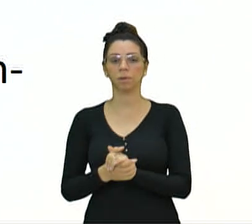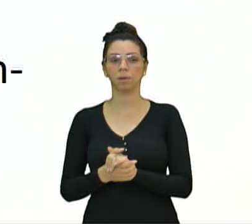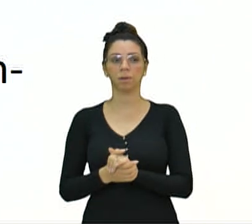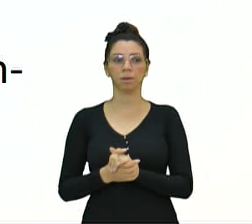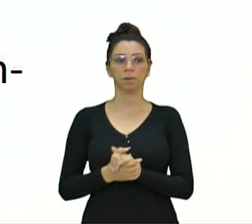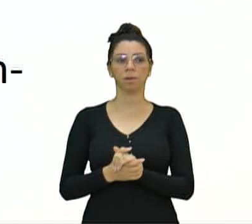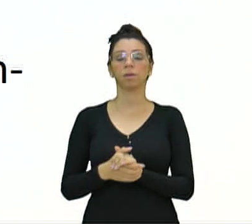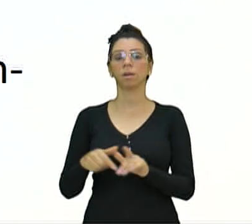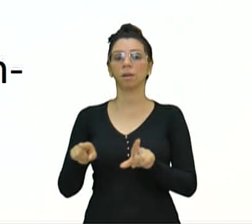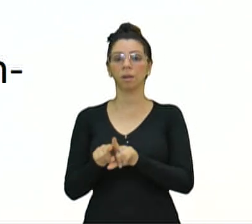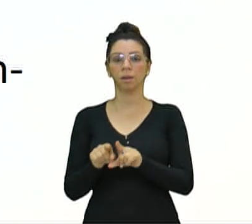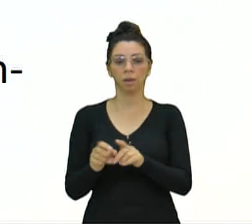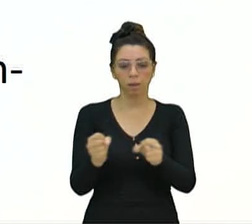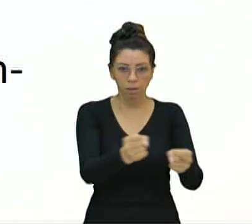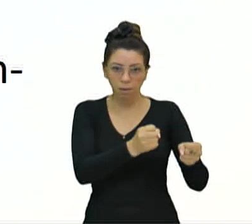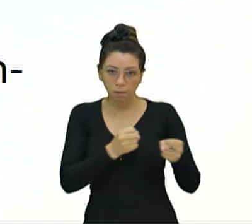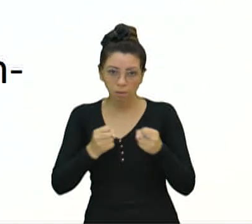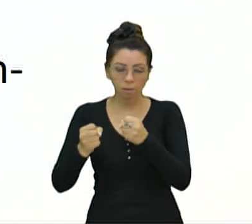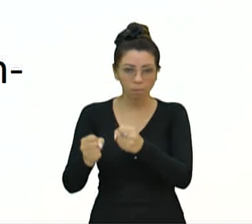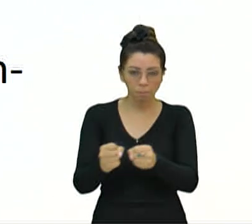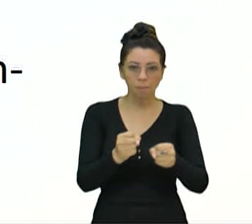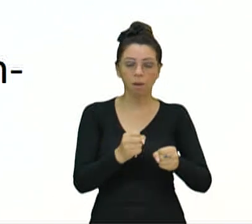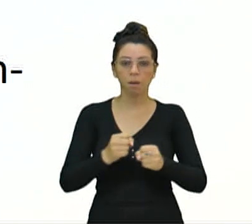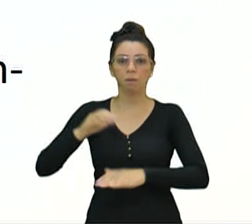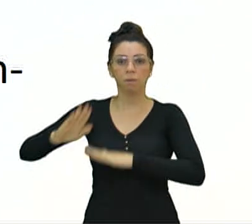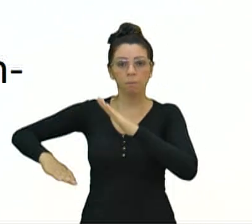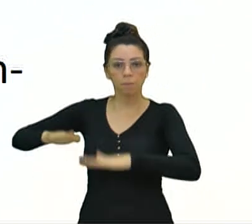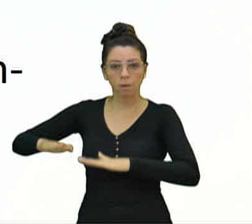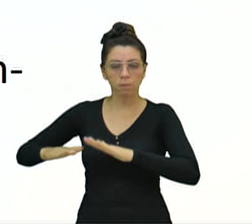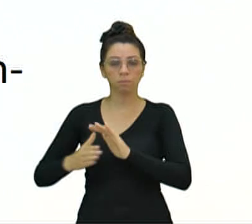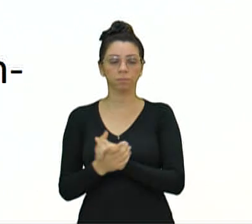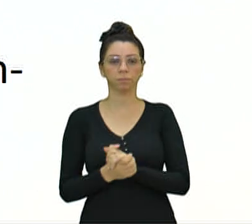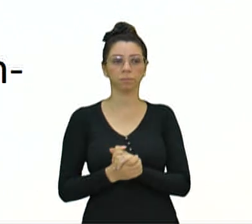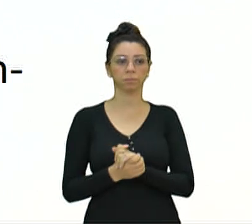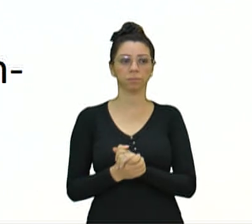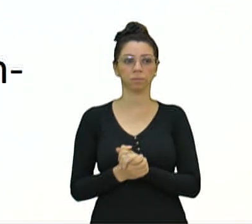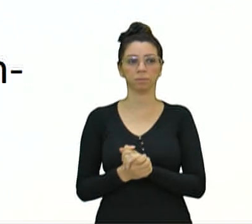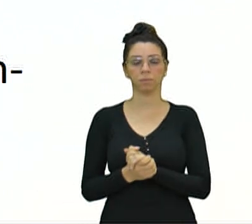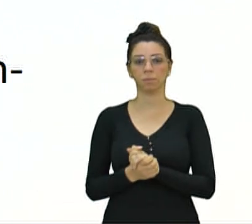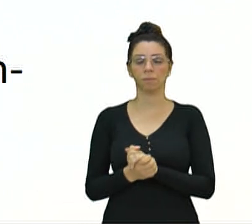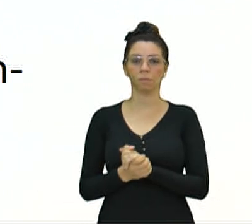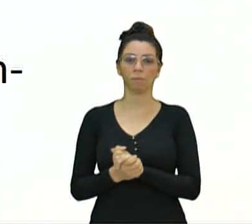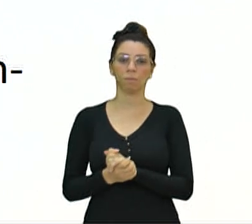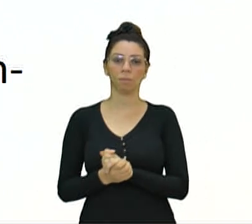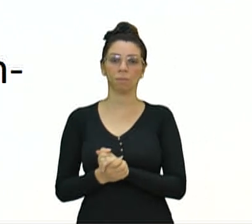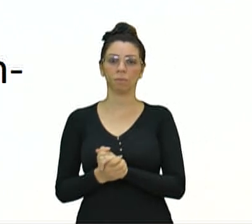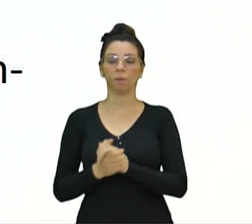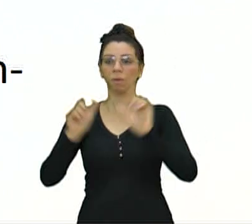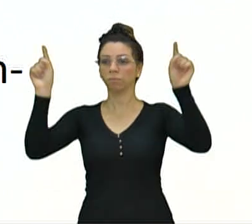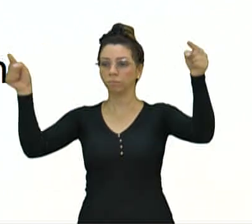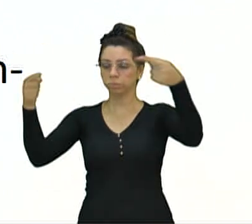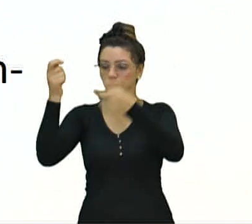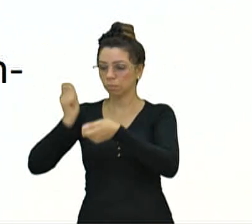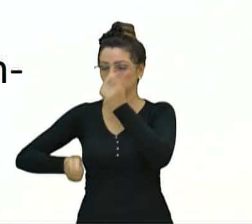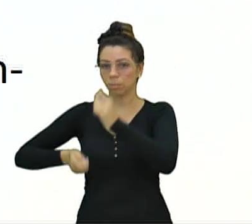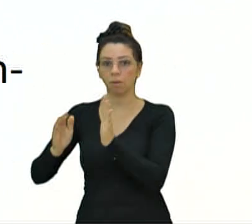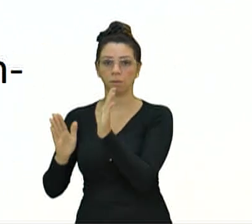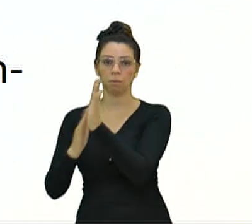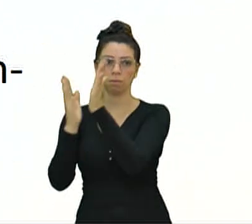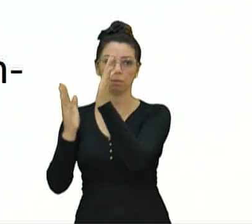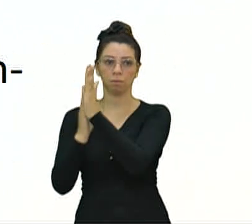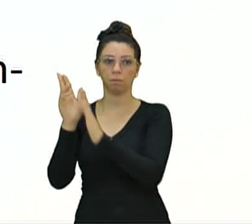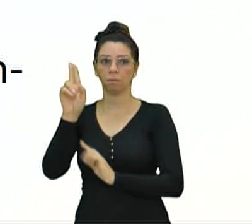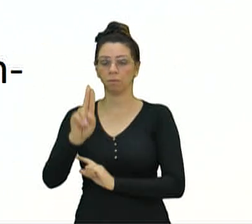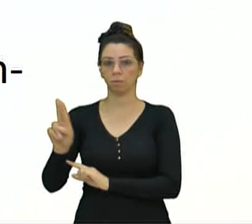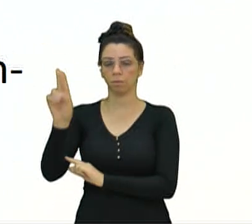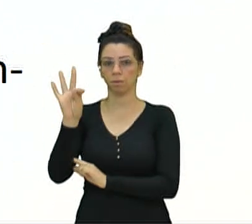e umbanda. Na segunda coluna nós temos uso da bateria em louvores, uso da tabla, uso